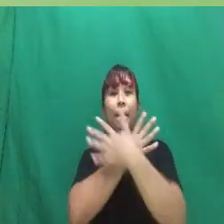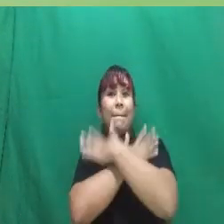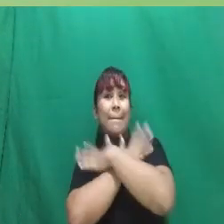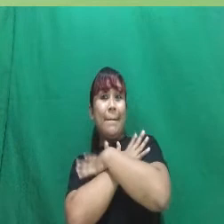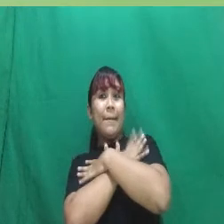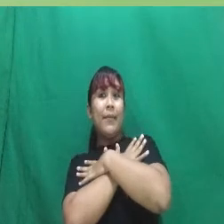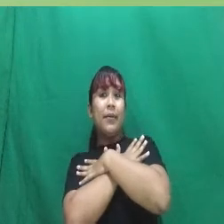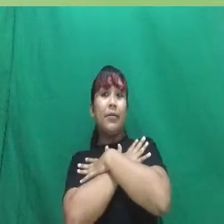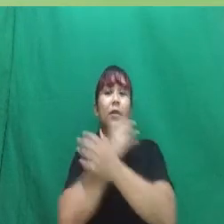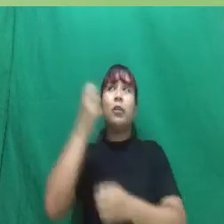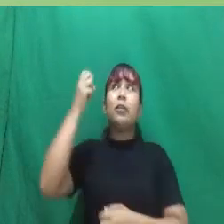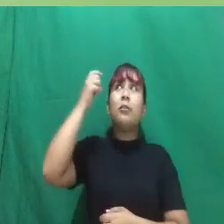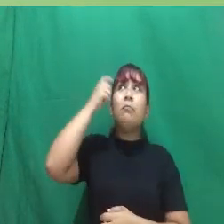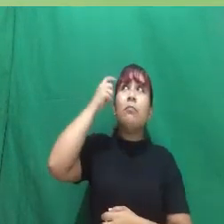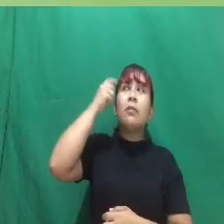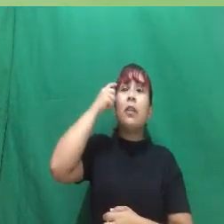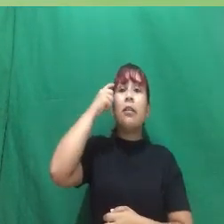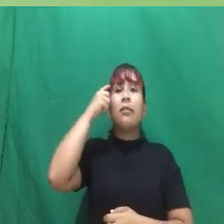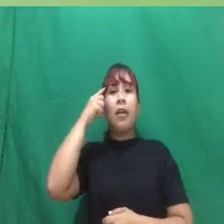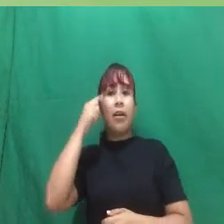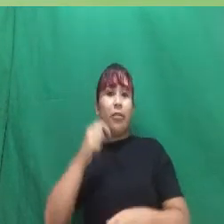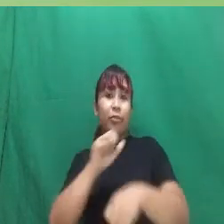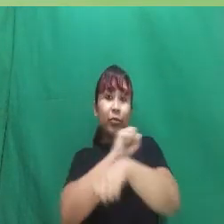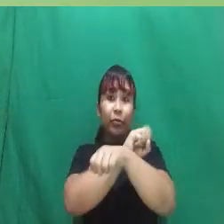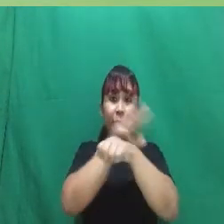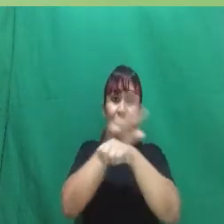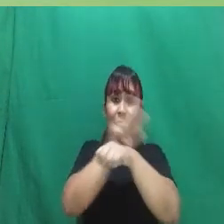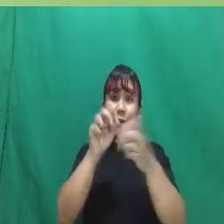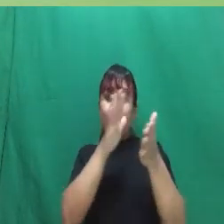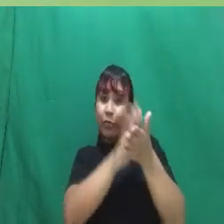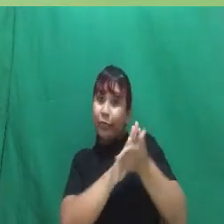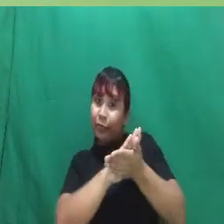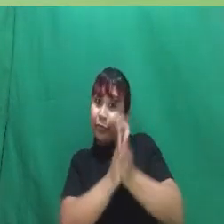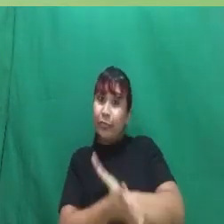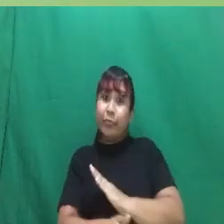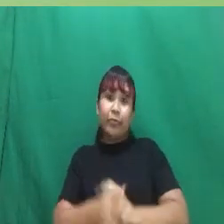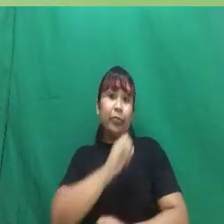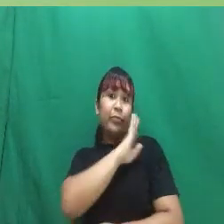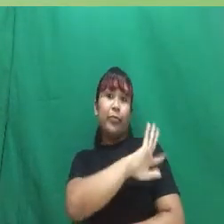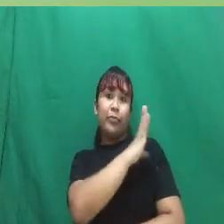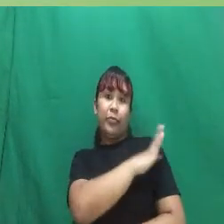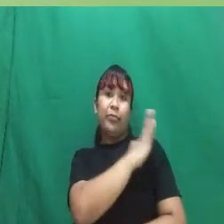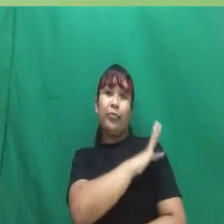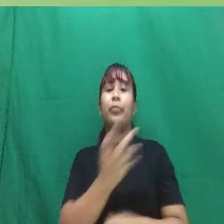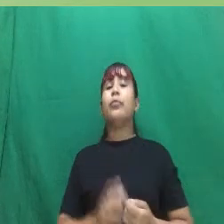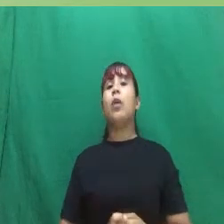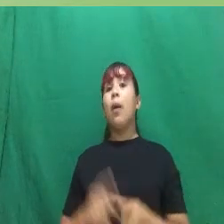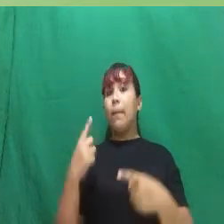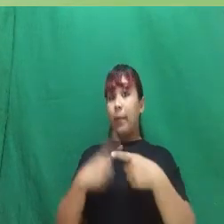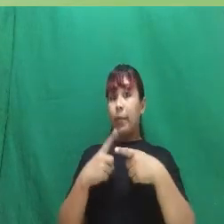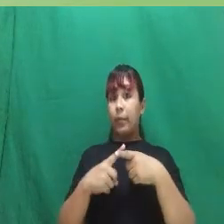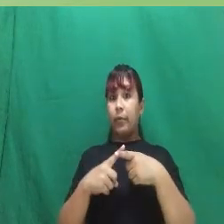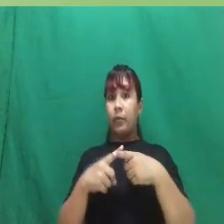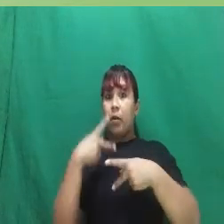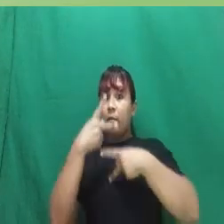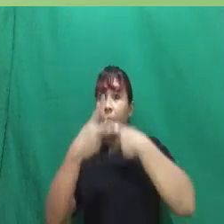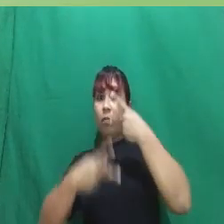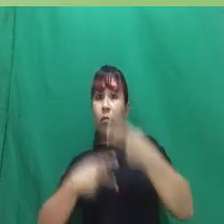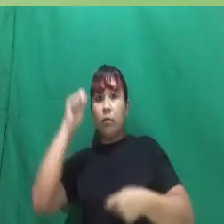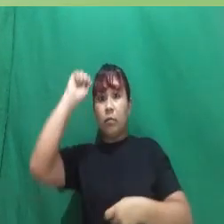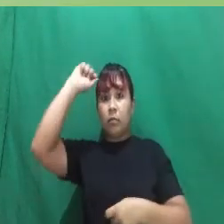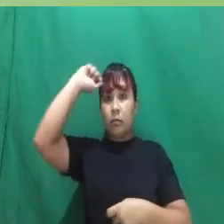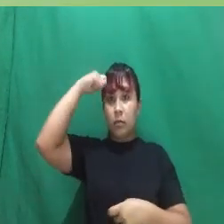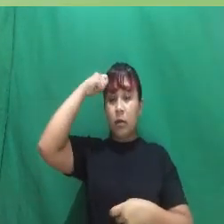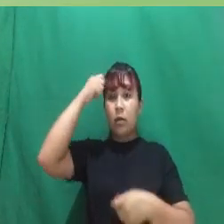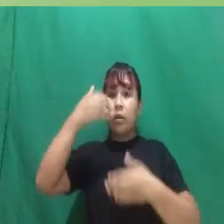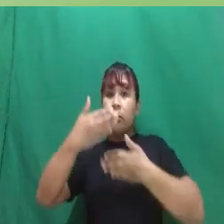que essa solidariedade aconteça mais. É tanto que, quando nós olhamos os